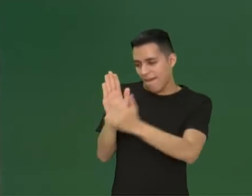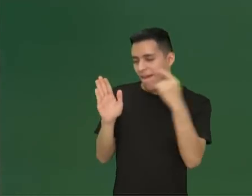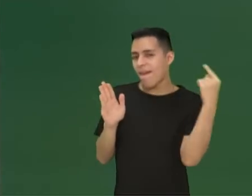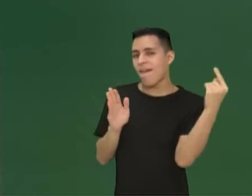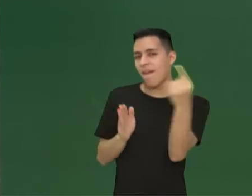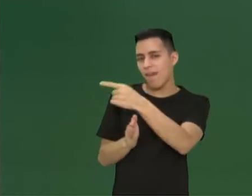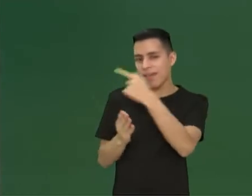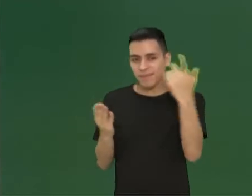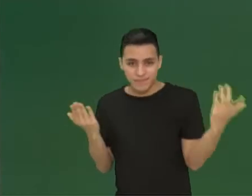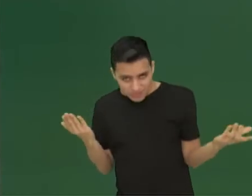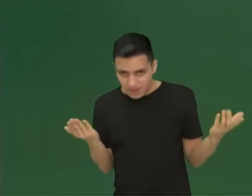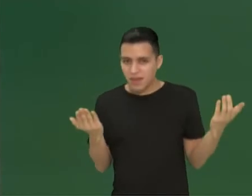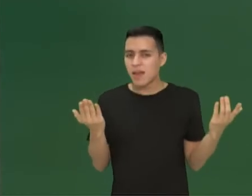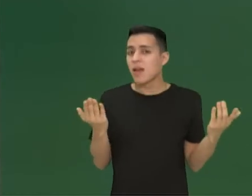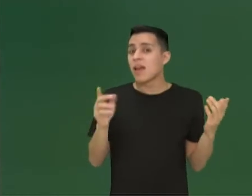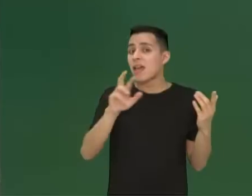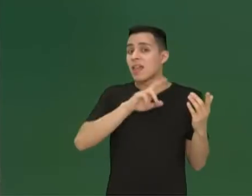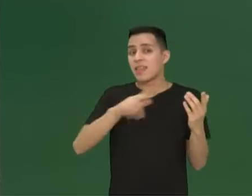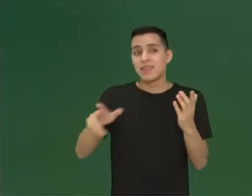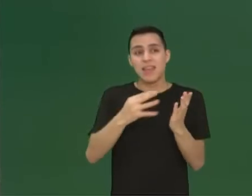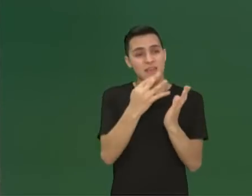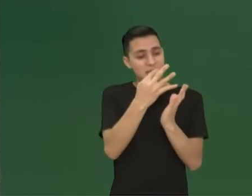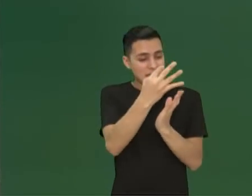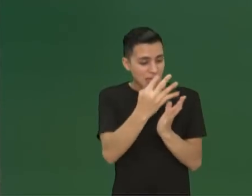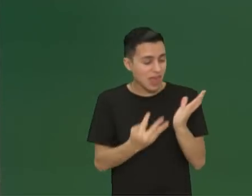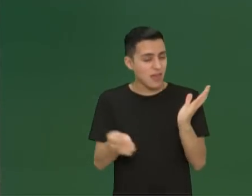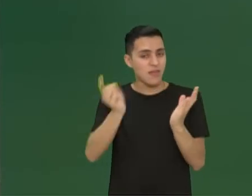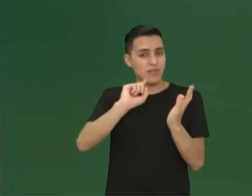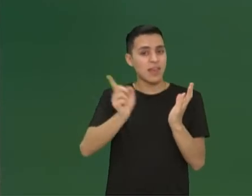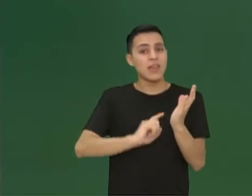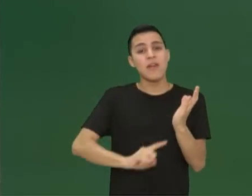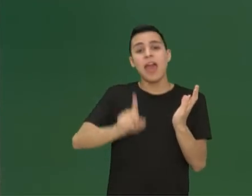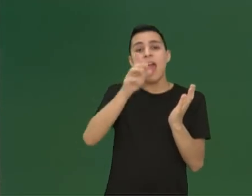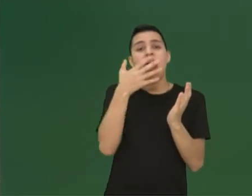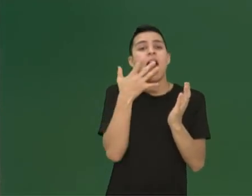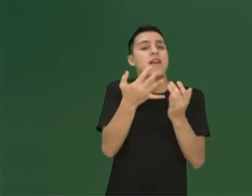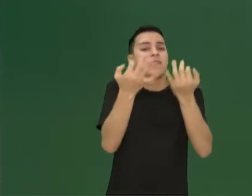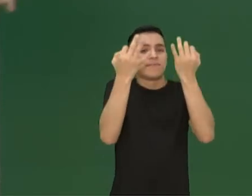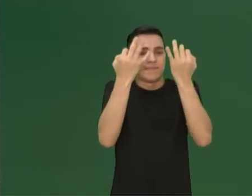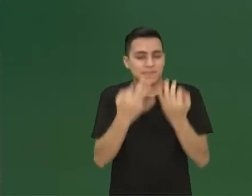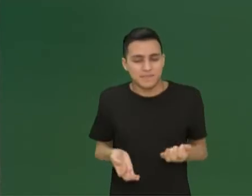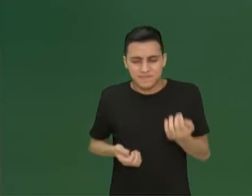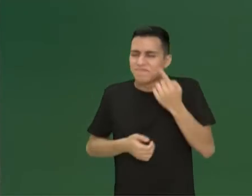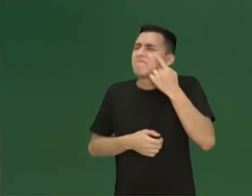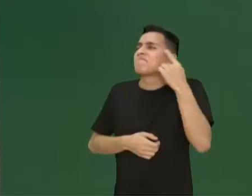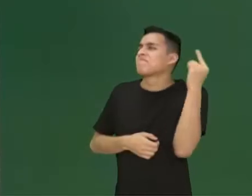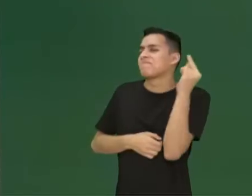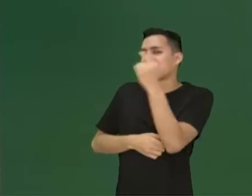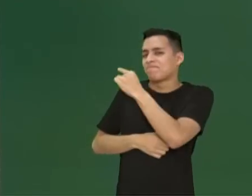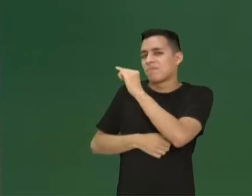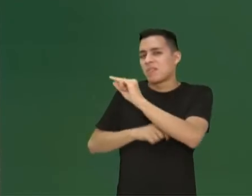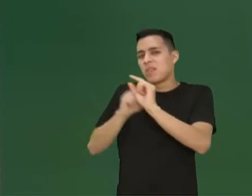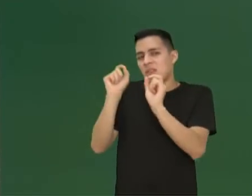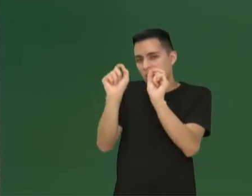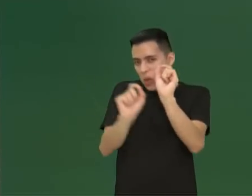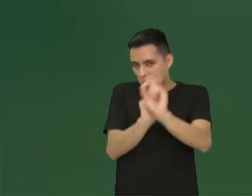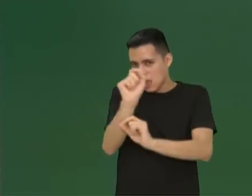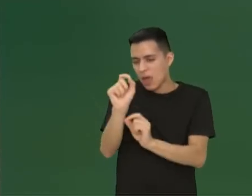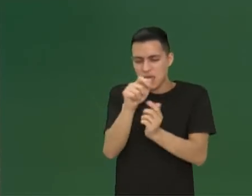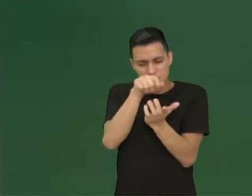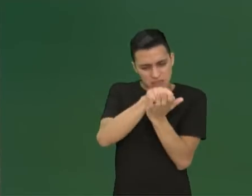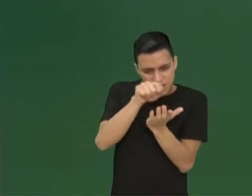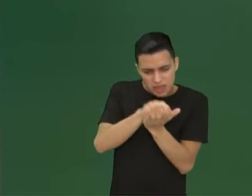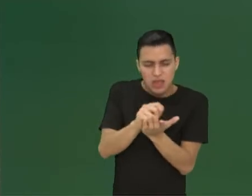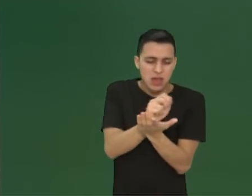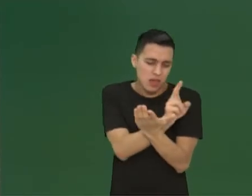escritas e não o texto que está escrito. Então vocês percebem que eu coloquei escrito